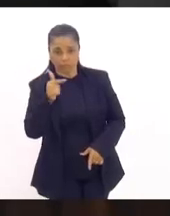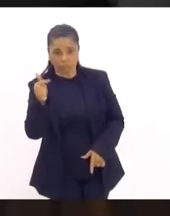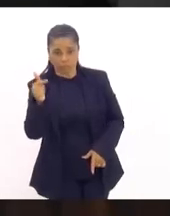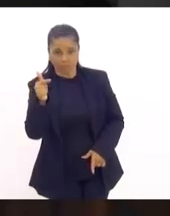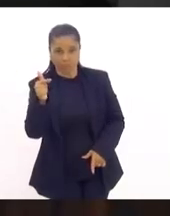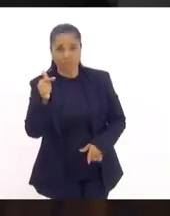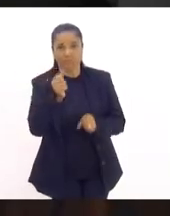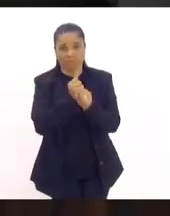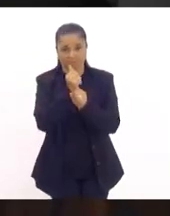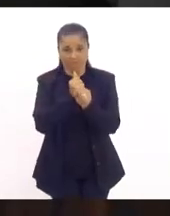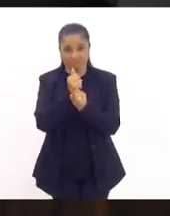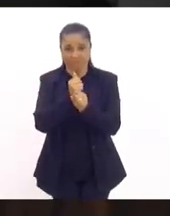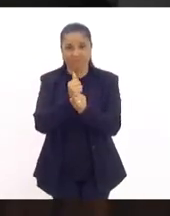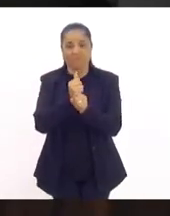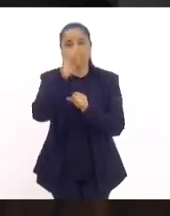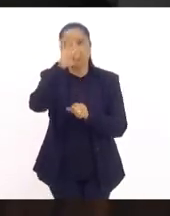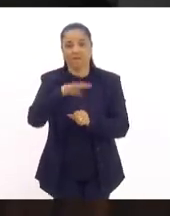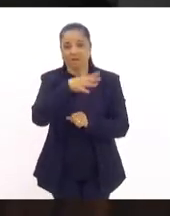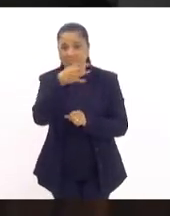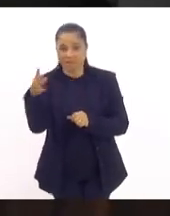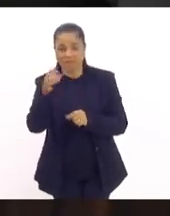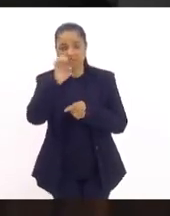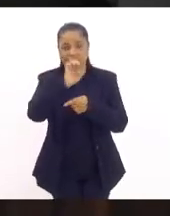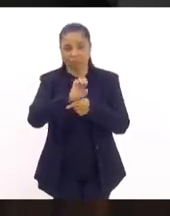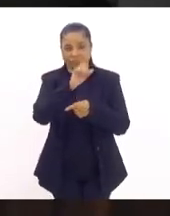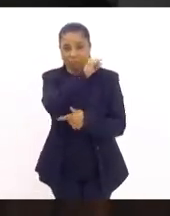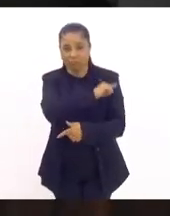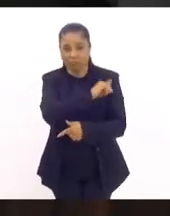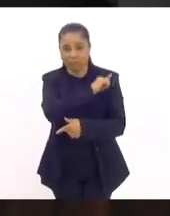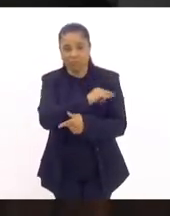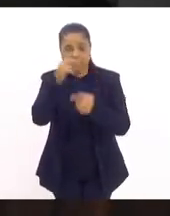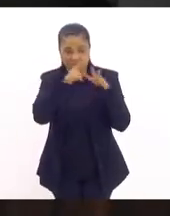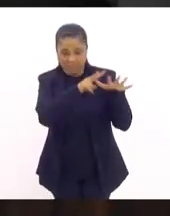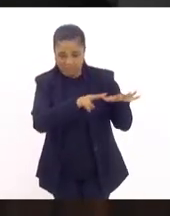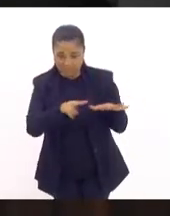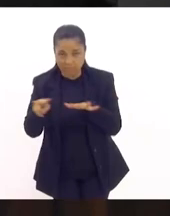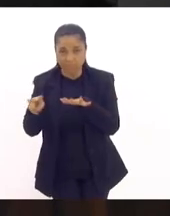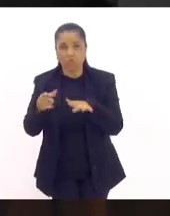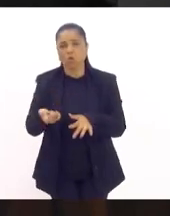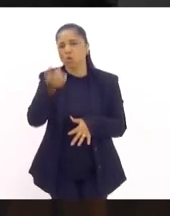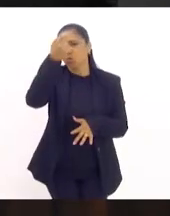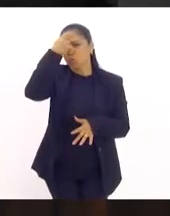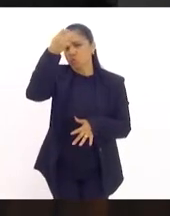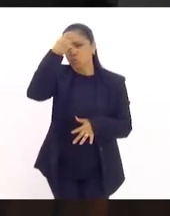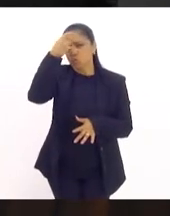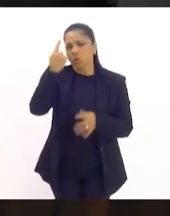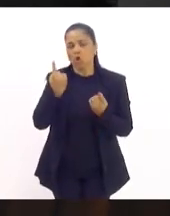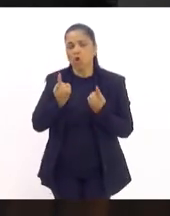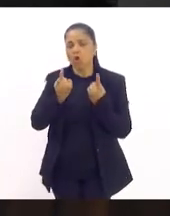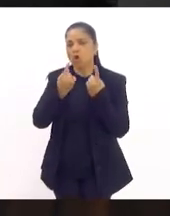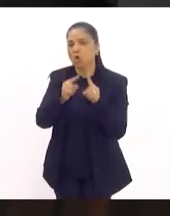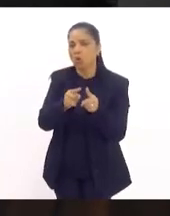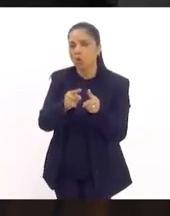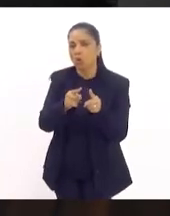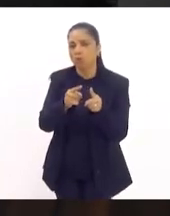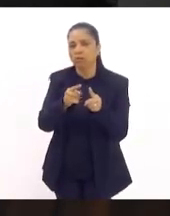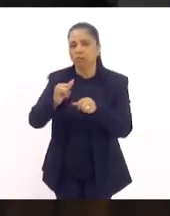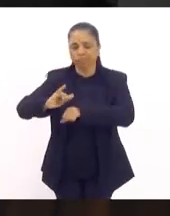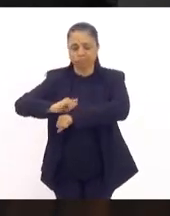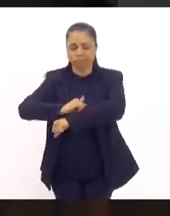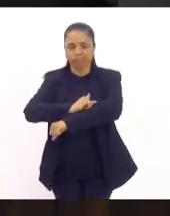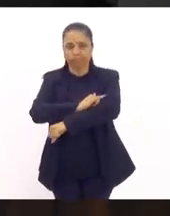no calendário oficial do Estado do Rio de Janeiro a Semana de Conscientização e Combate à